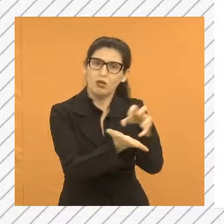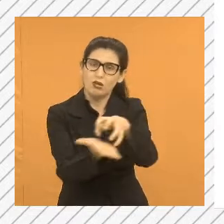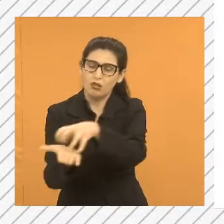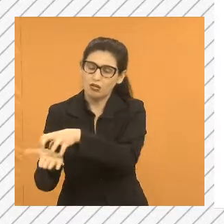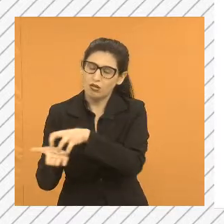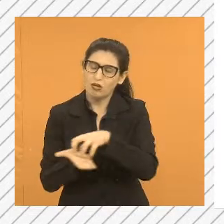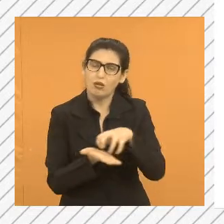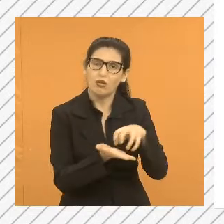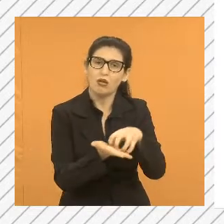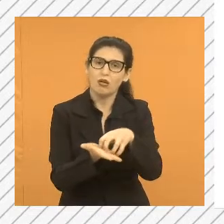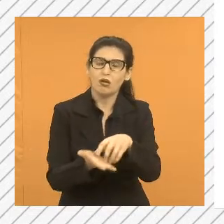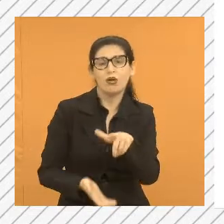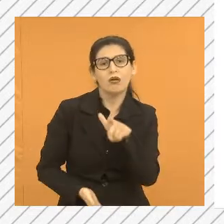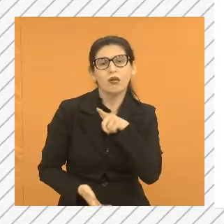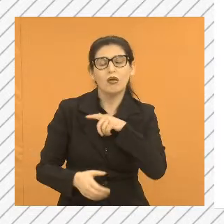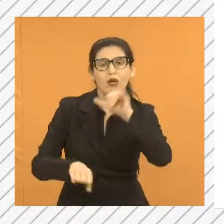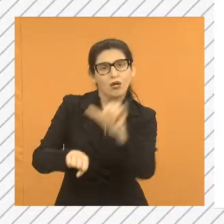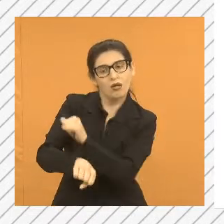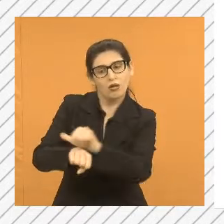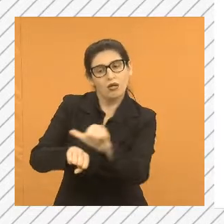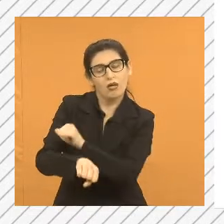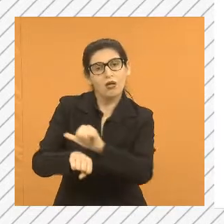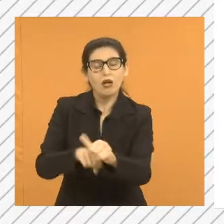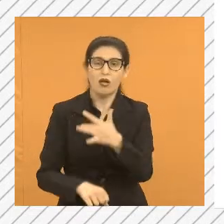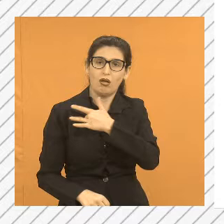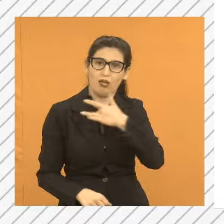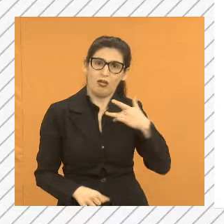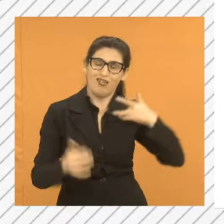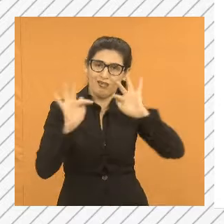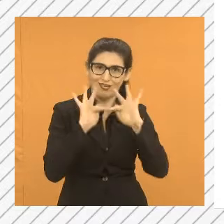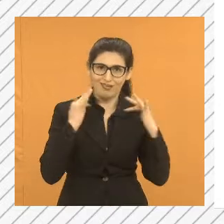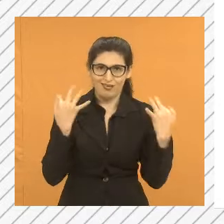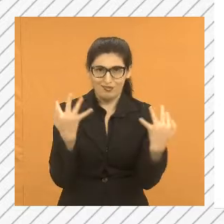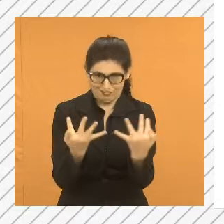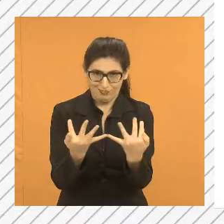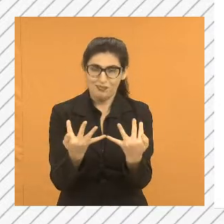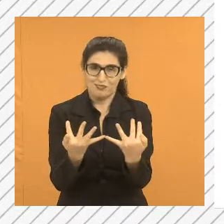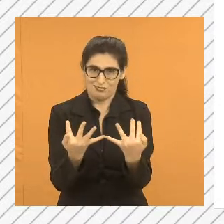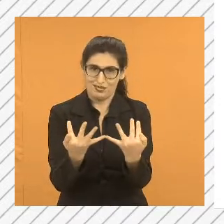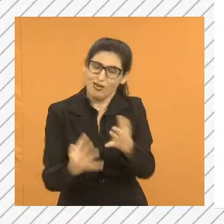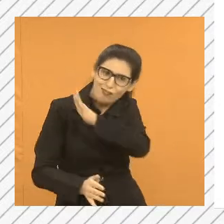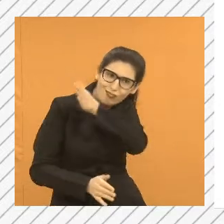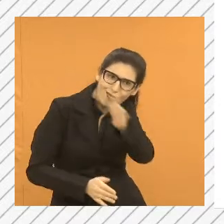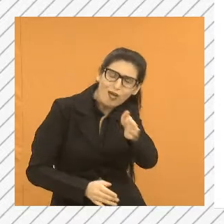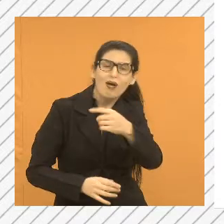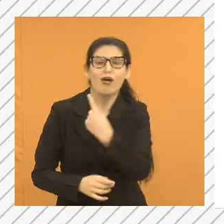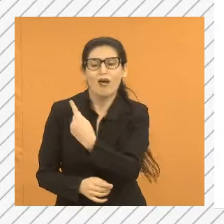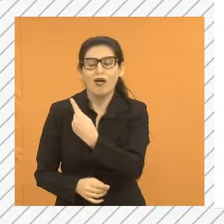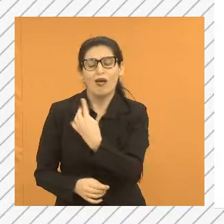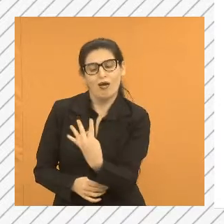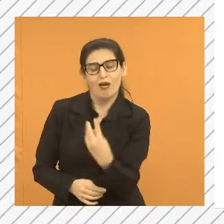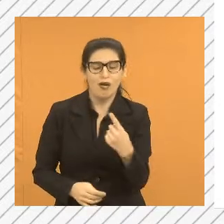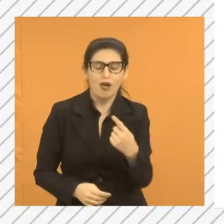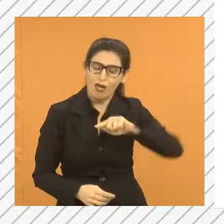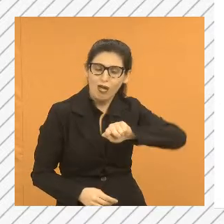que tem a Estratégia de Saúde da Família, realizaram